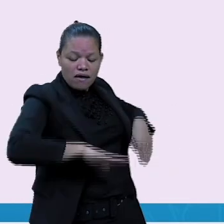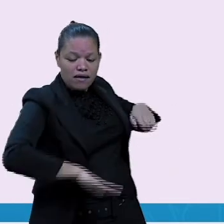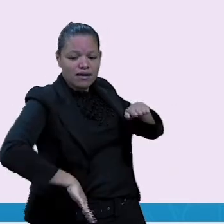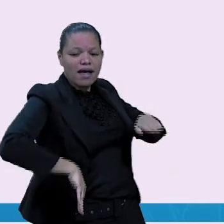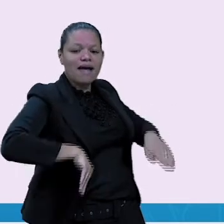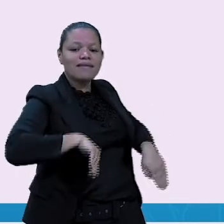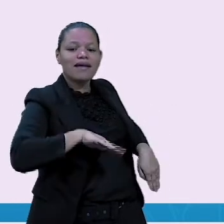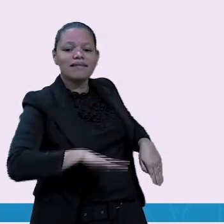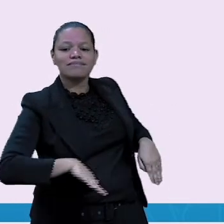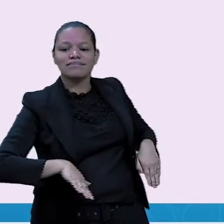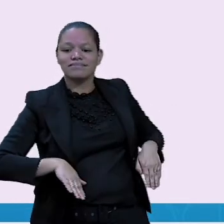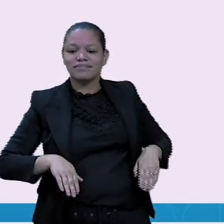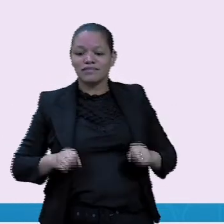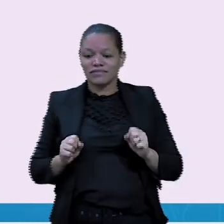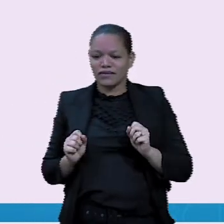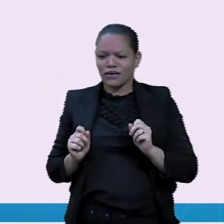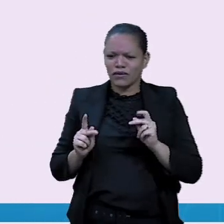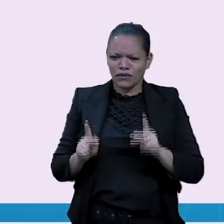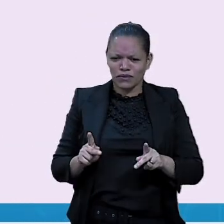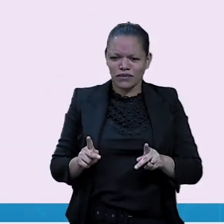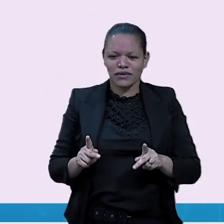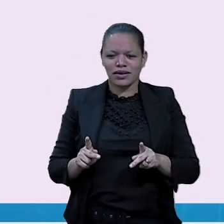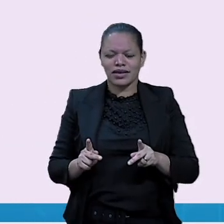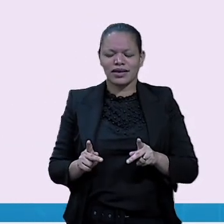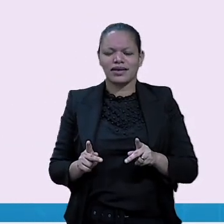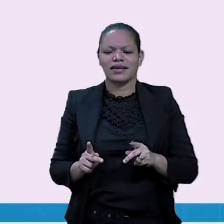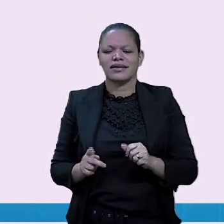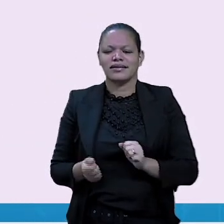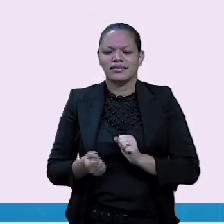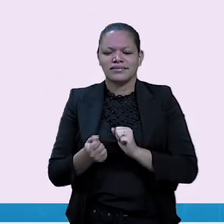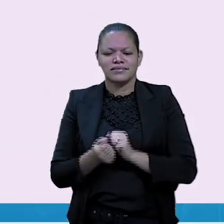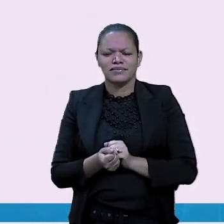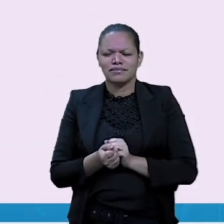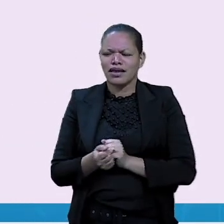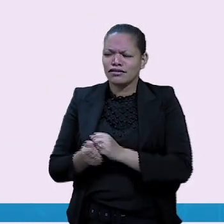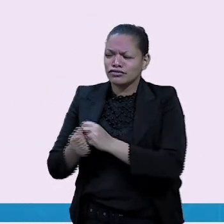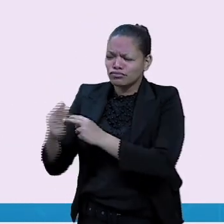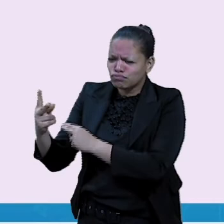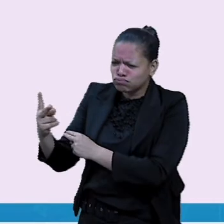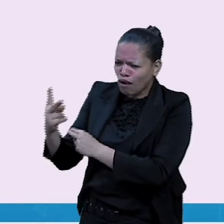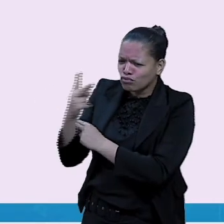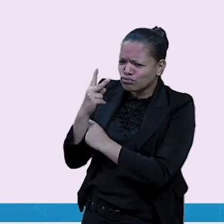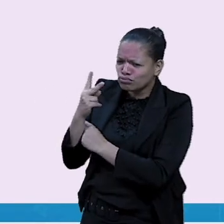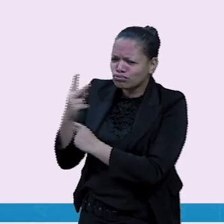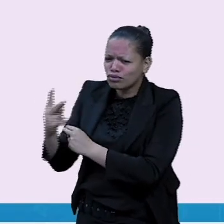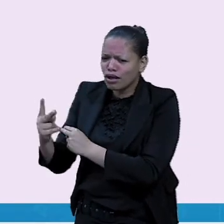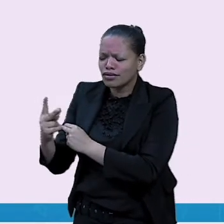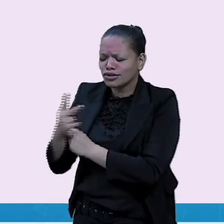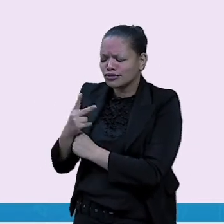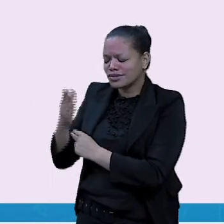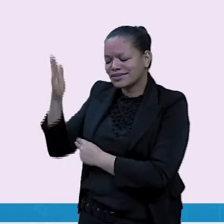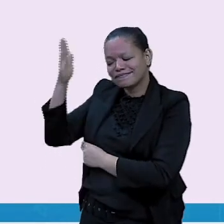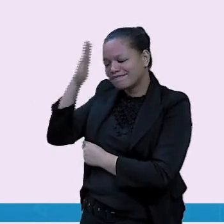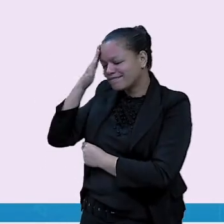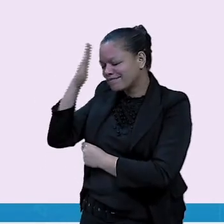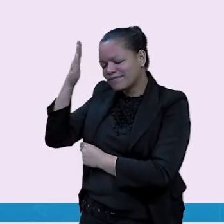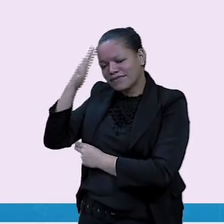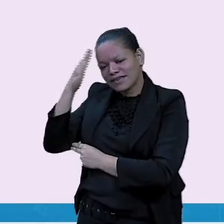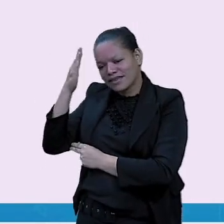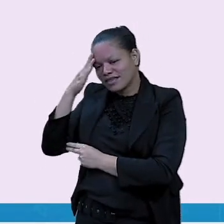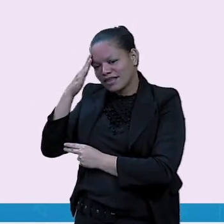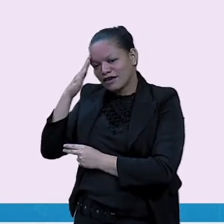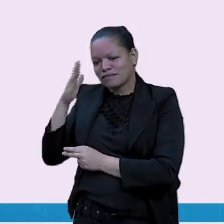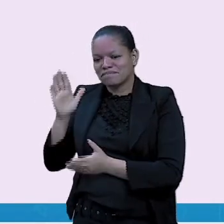ajudar ele a sair daquele sufoco. Ele pediu até socorro, né? E o Zé Lelé não entendeu, foi